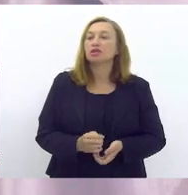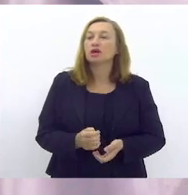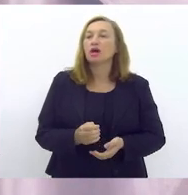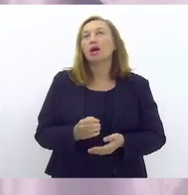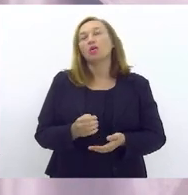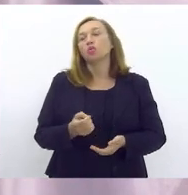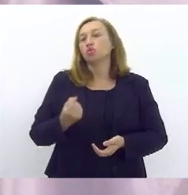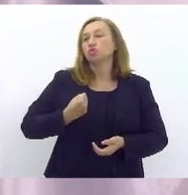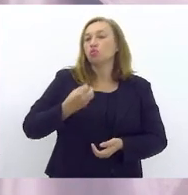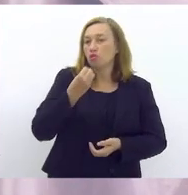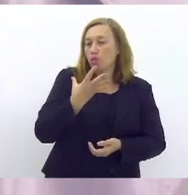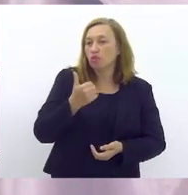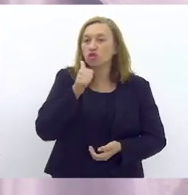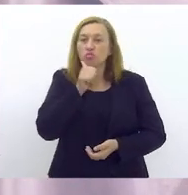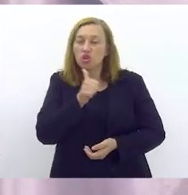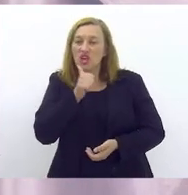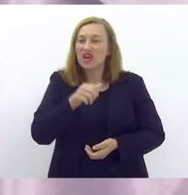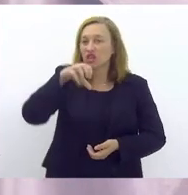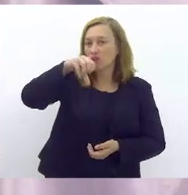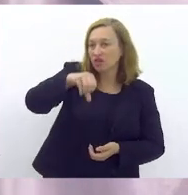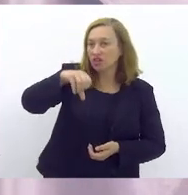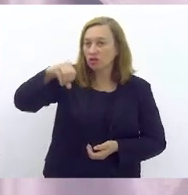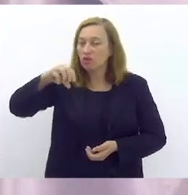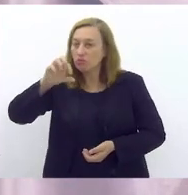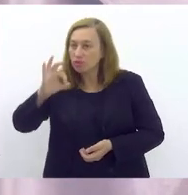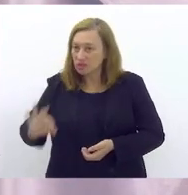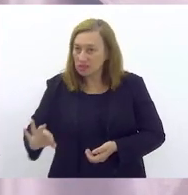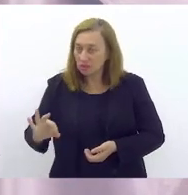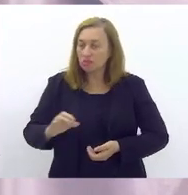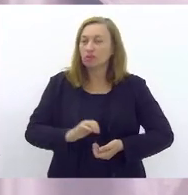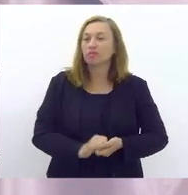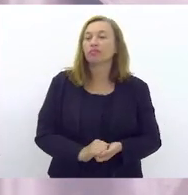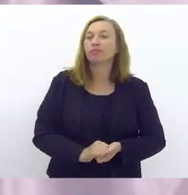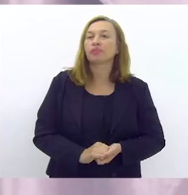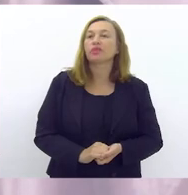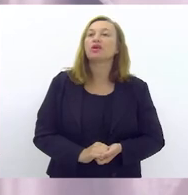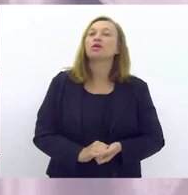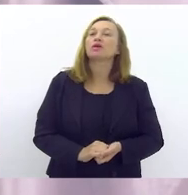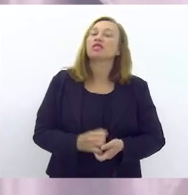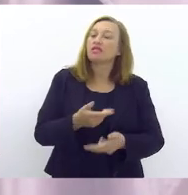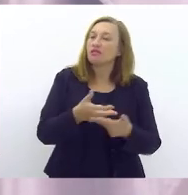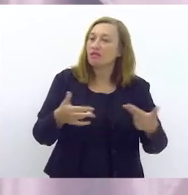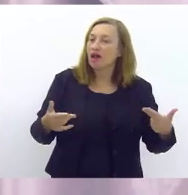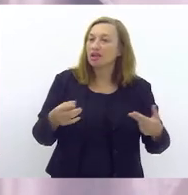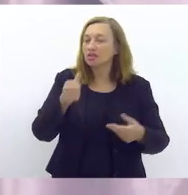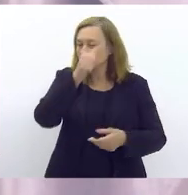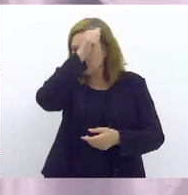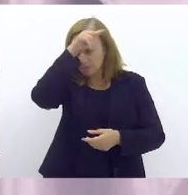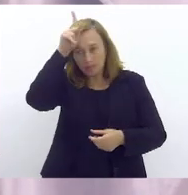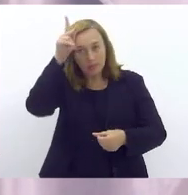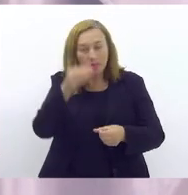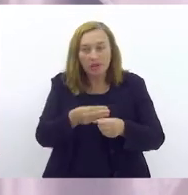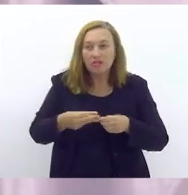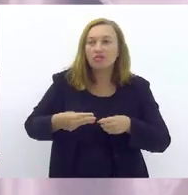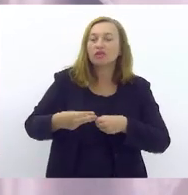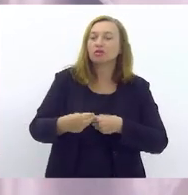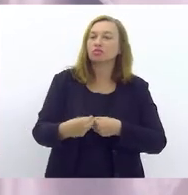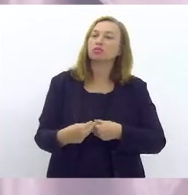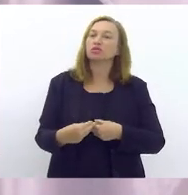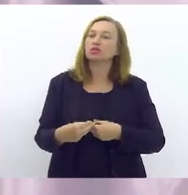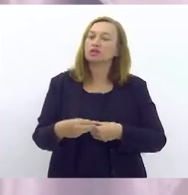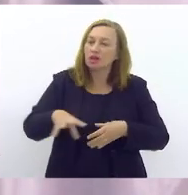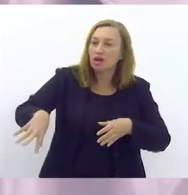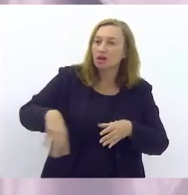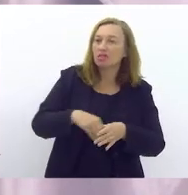mulheres, que representam 99% deste universo. Atualmente, muitas prefeituras enquadram essas professoras